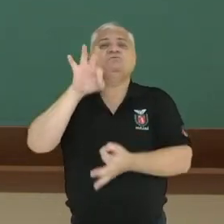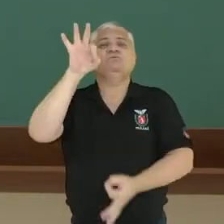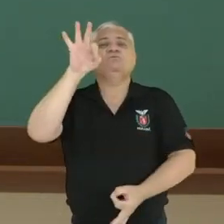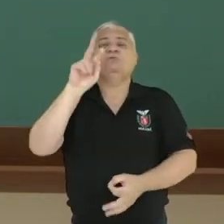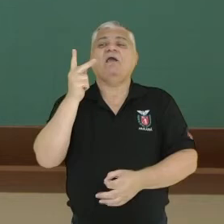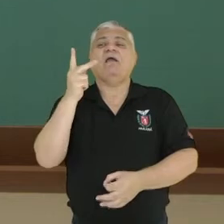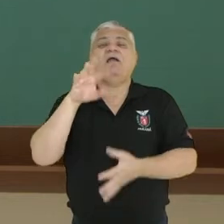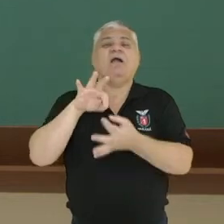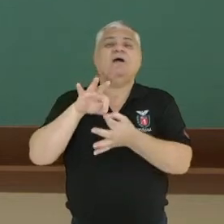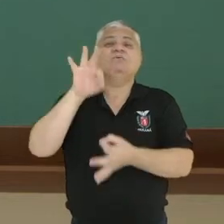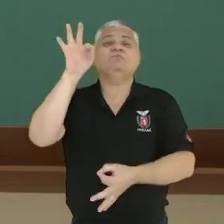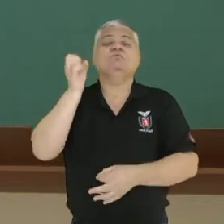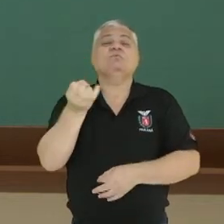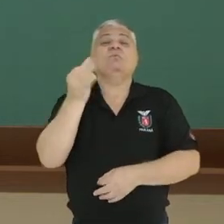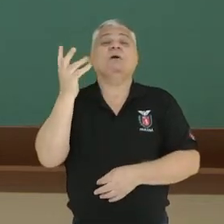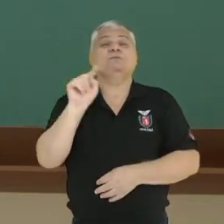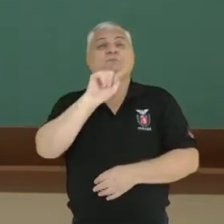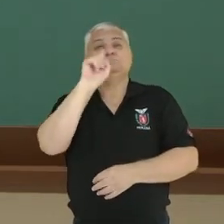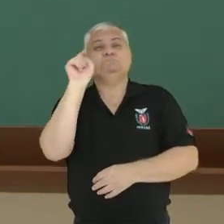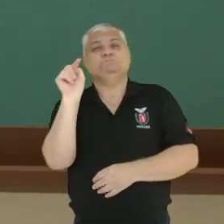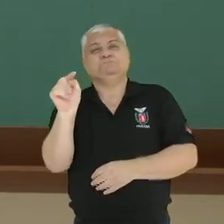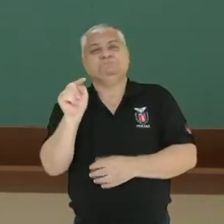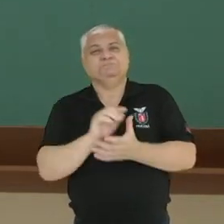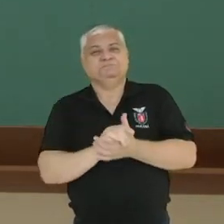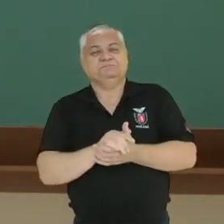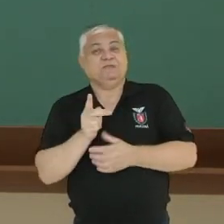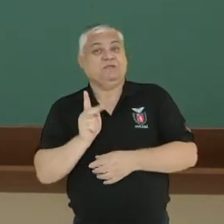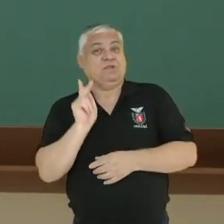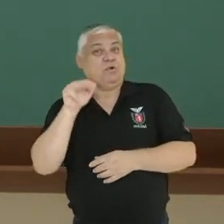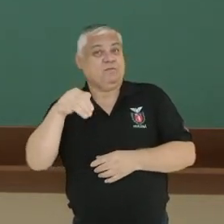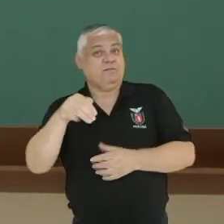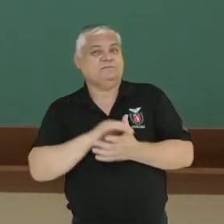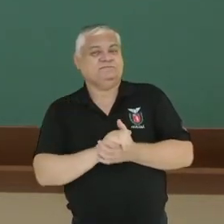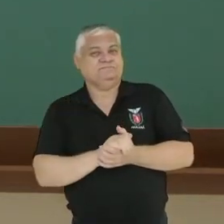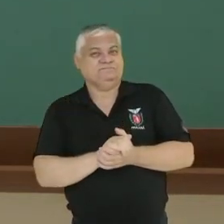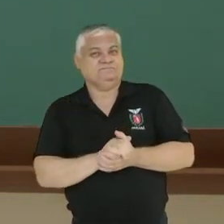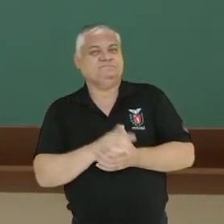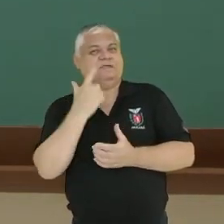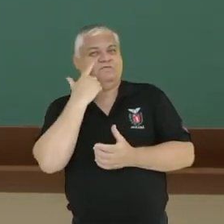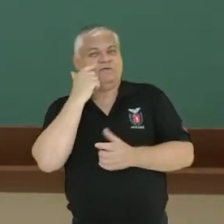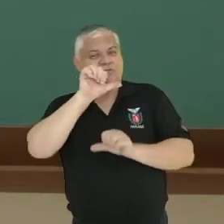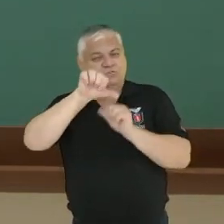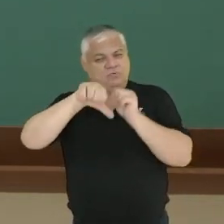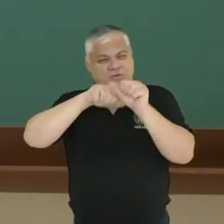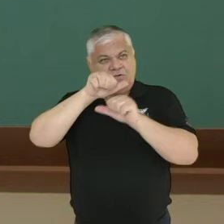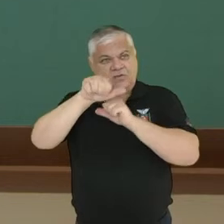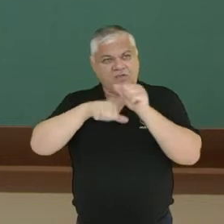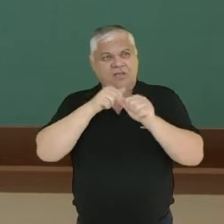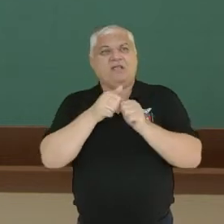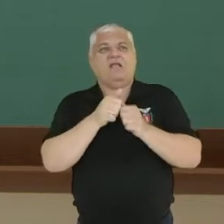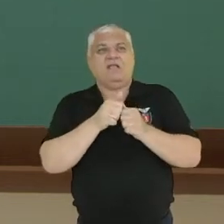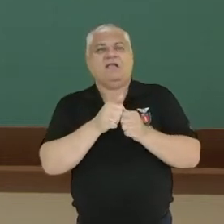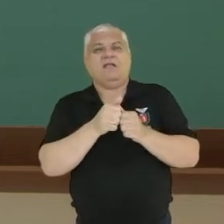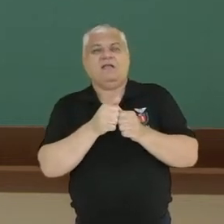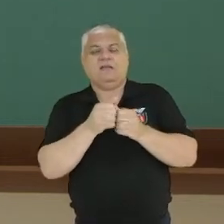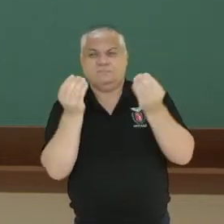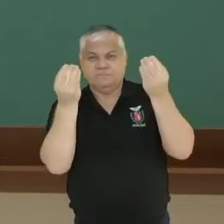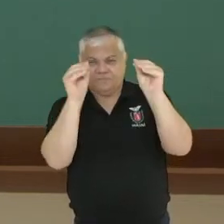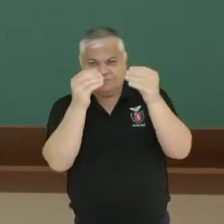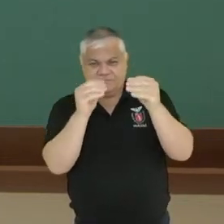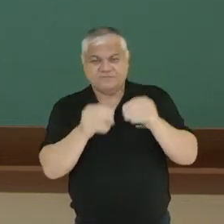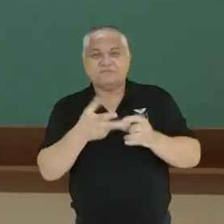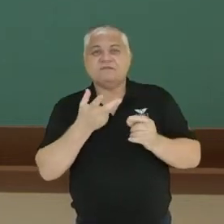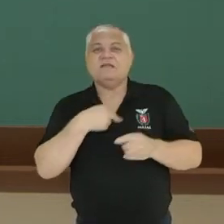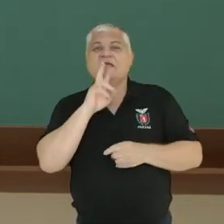do avião nesse instante em quilômetros. Então, nós vamos substituir e vamos chegar no